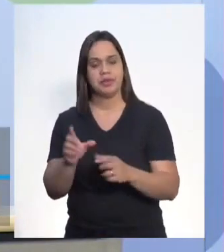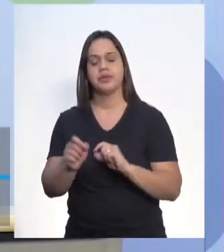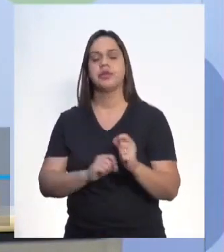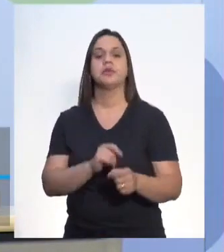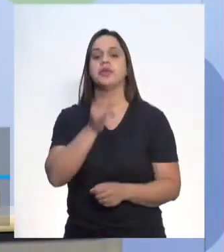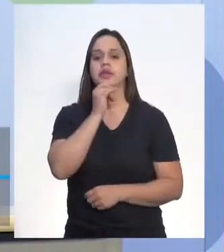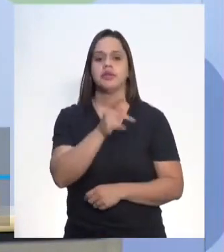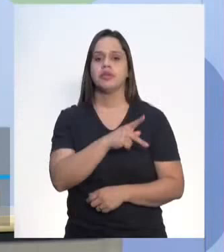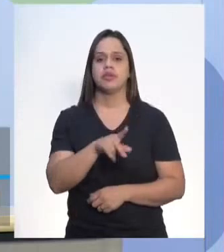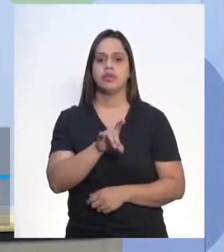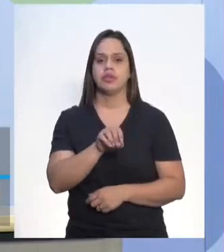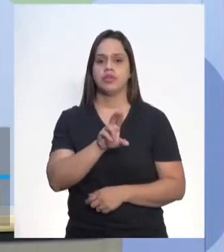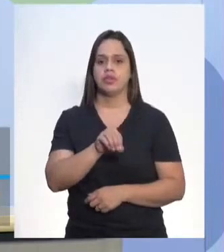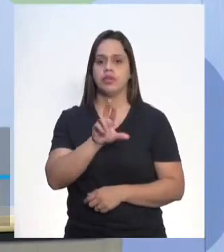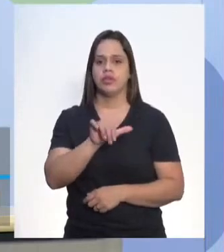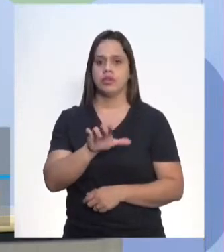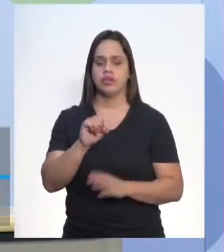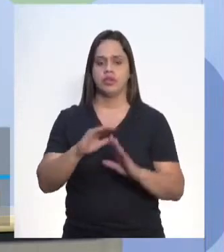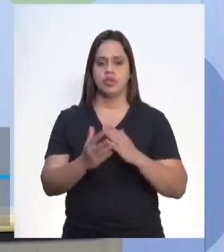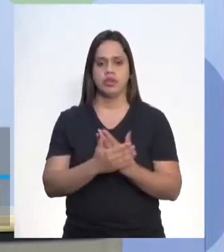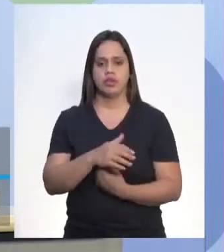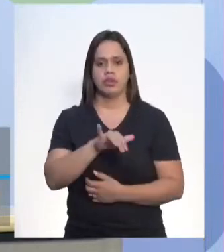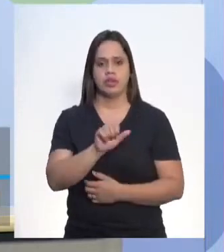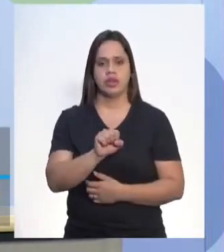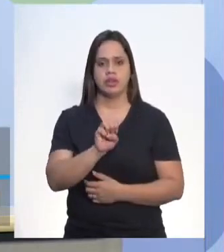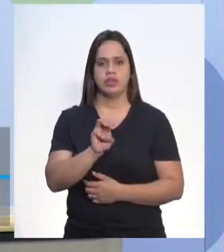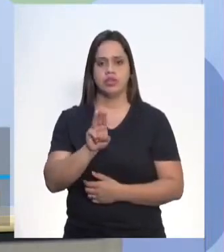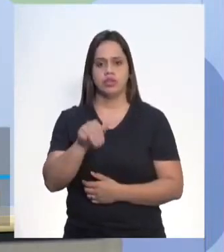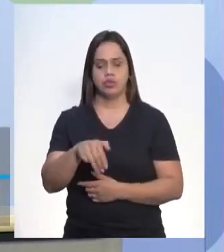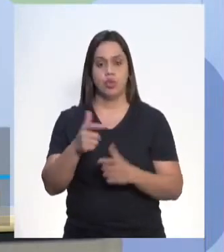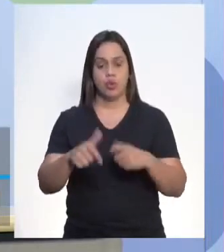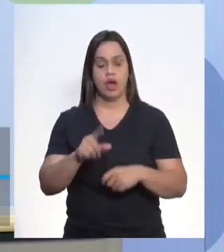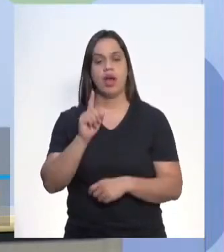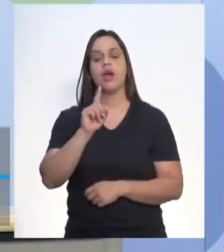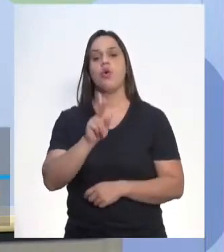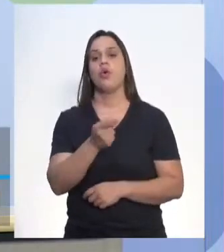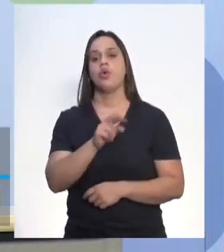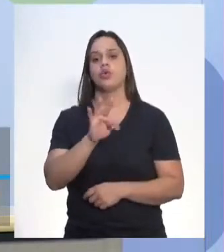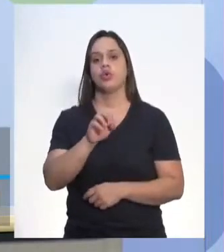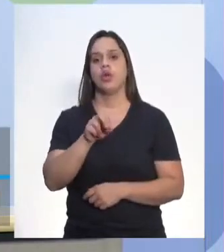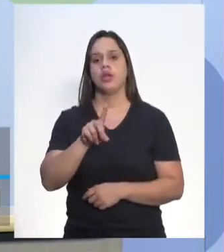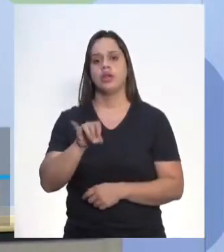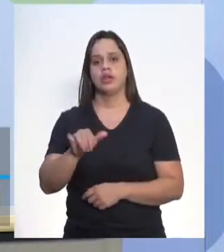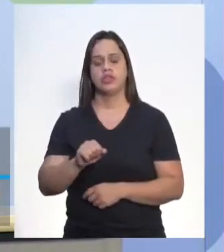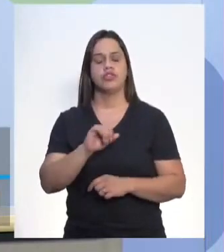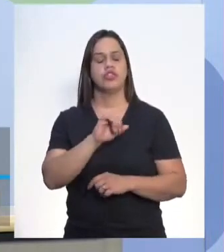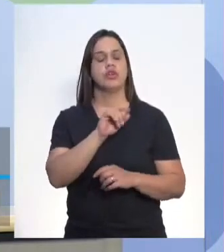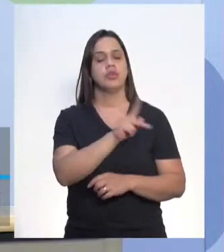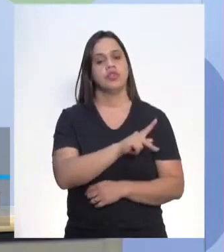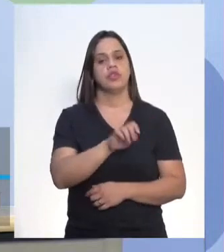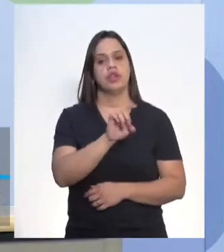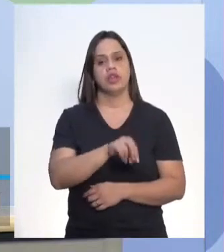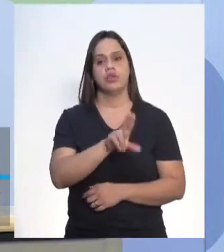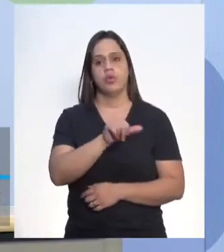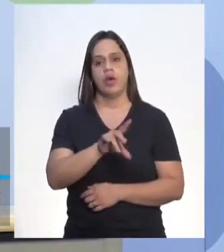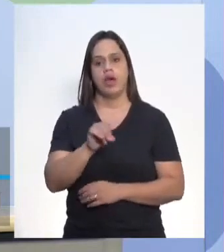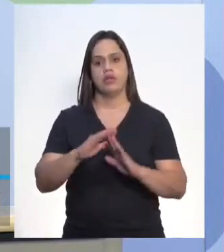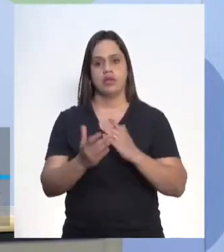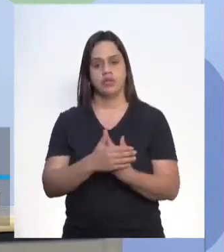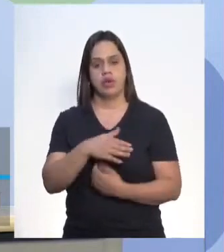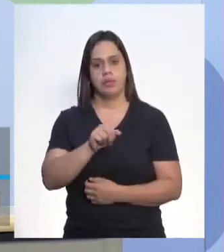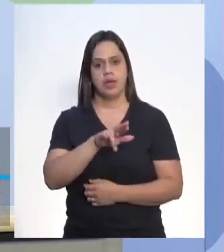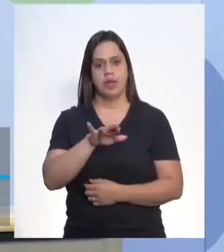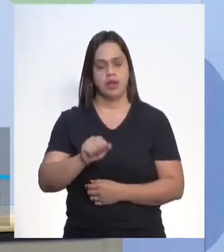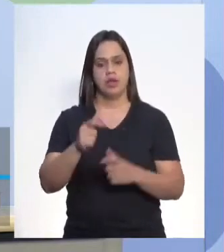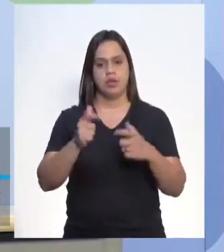por exemplo, a professora Dolores, da Escola Iassuo, de Hortolândia, professor Eduardo, da Escola Maria de Lourdes Guimarães, que fica em